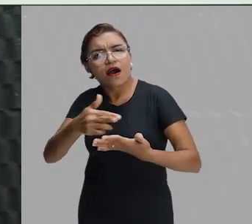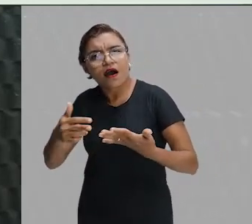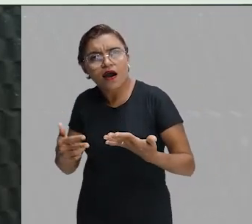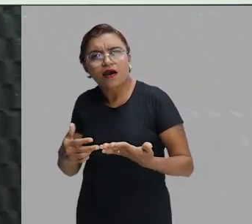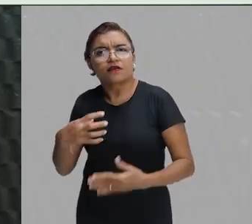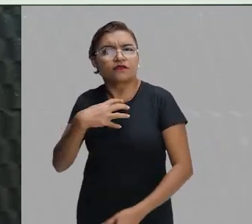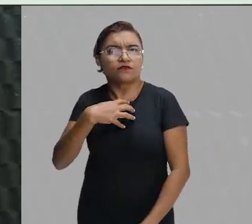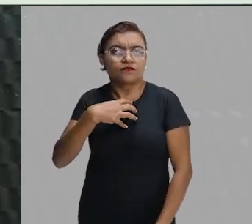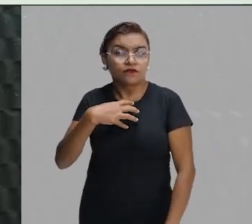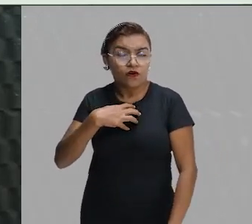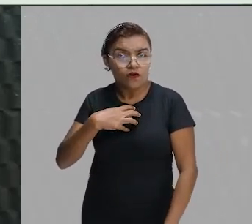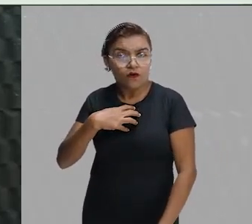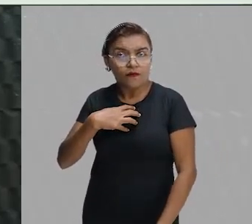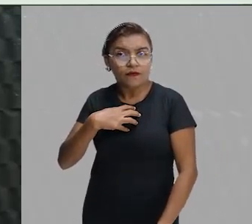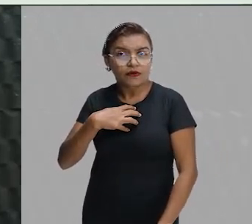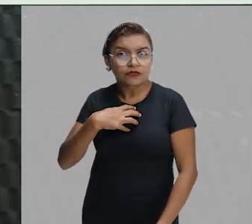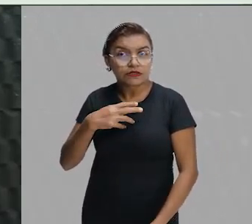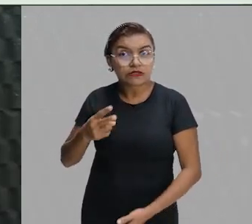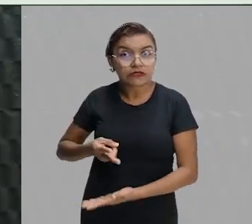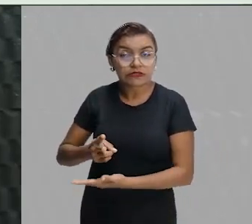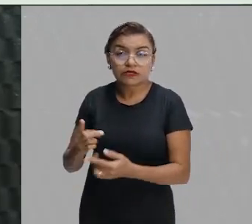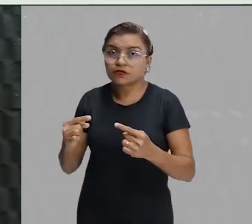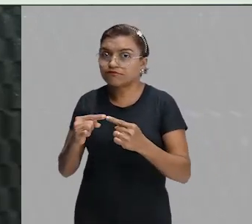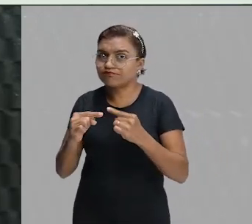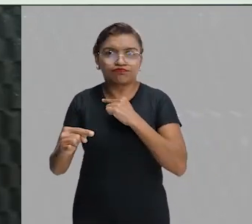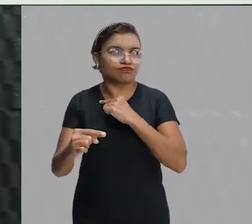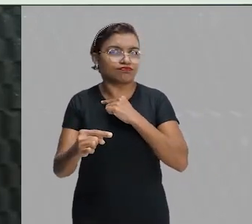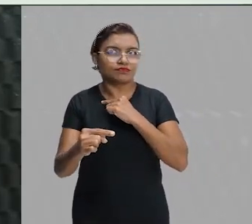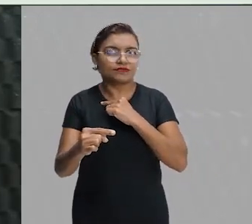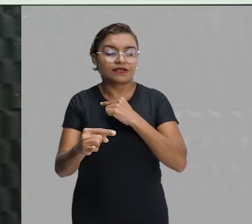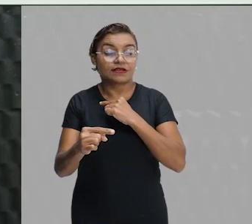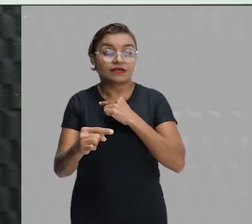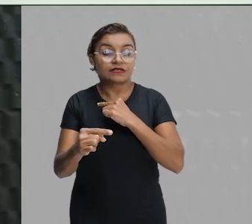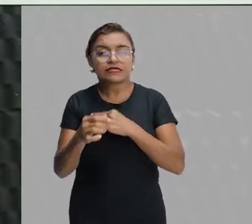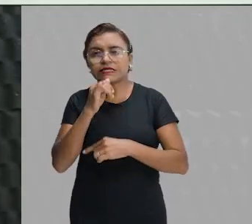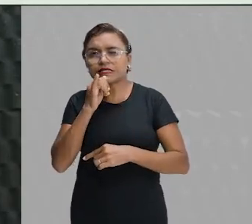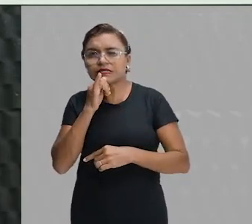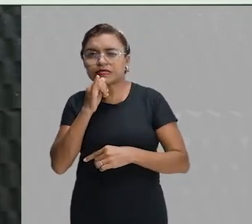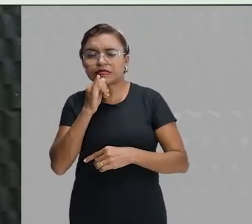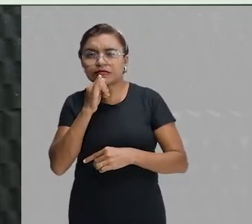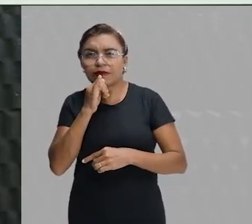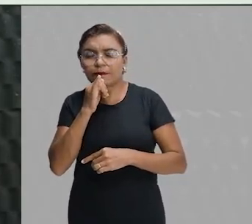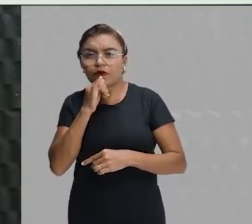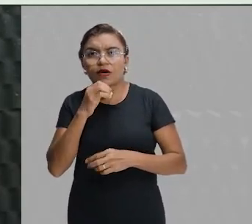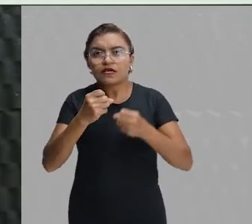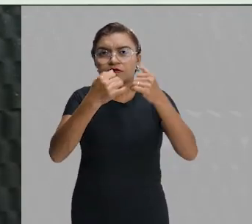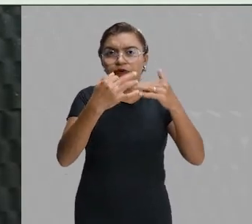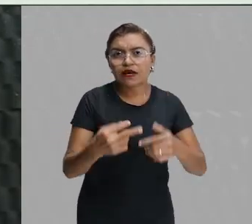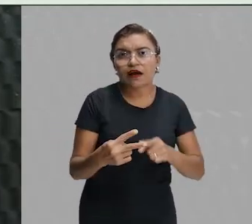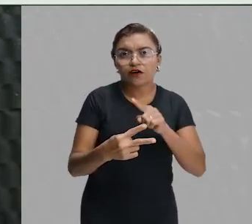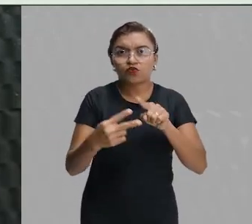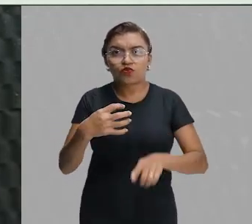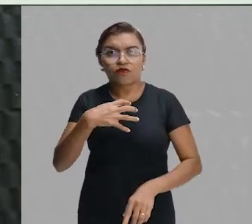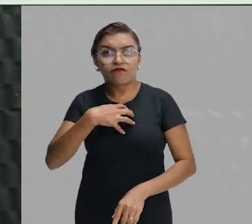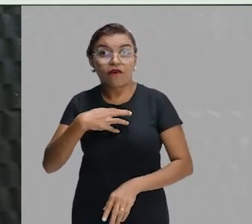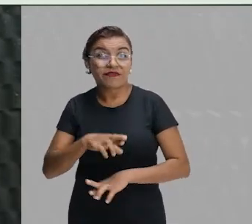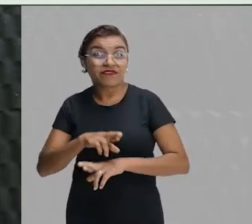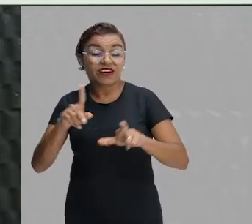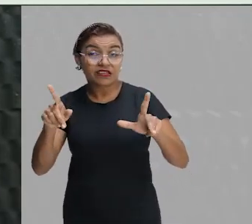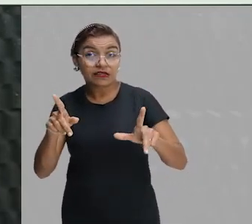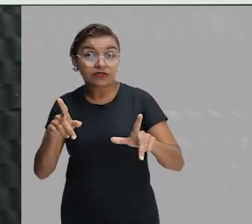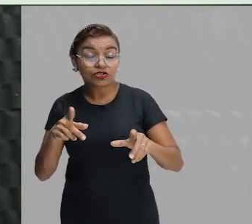da não contradição. Como eu falei para você, você não pode dizer 2 coisas diferentes sobre o mesmo elemento. Você não pode criar 2